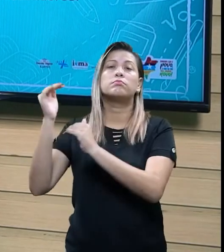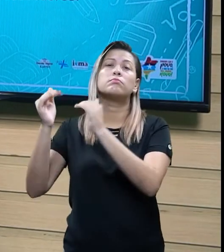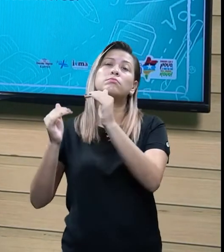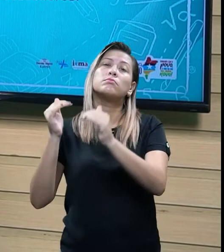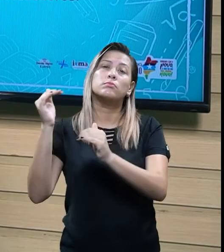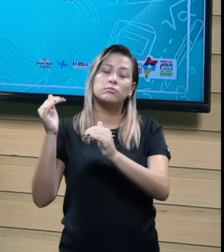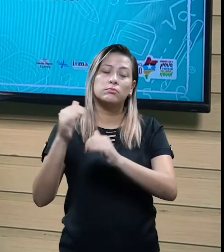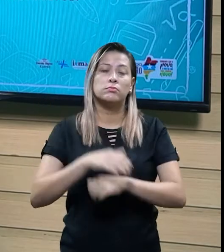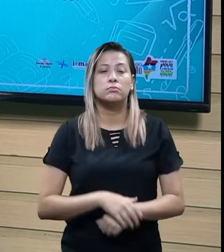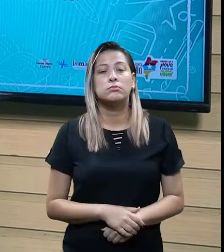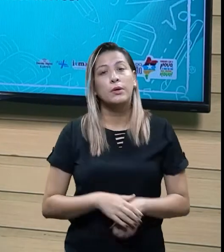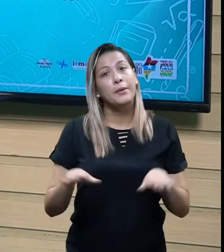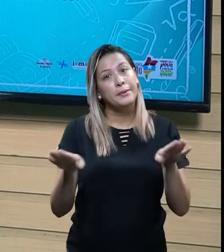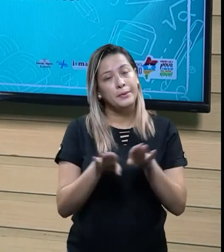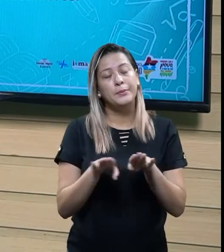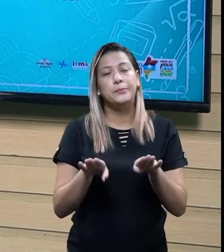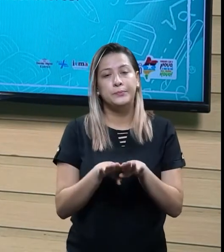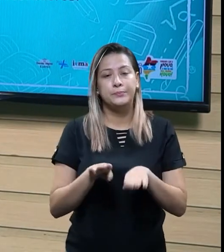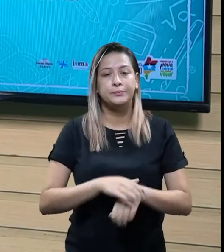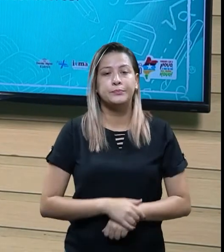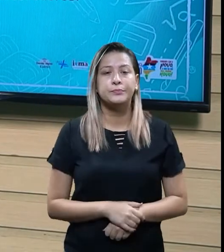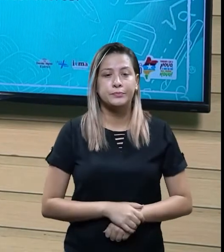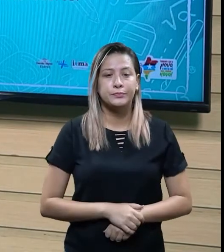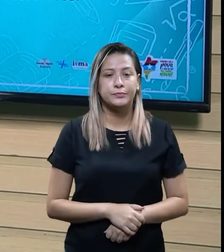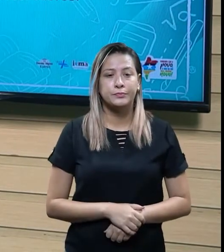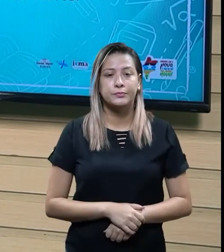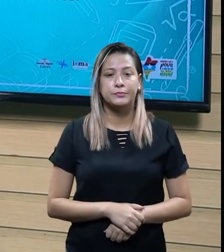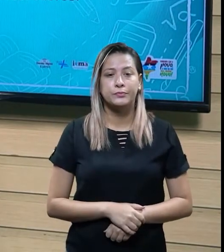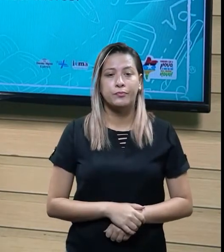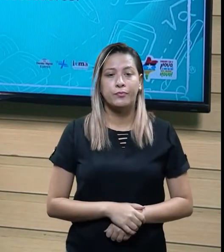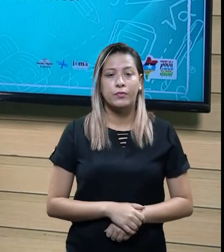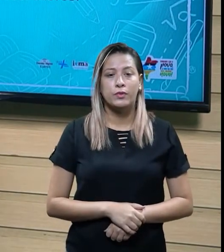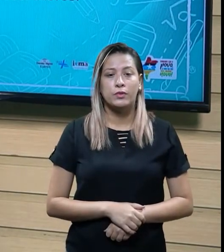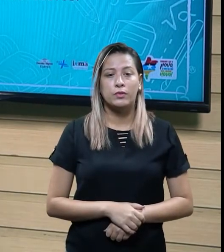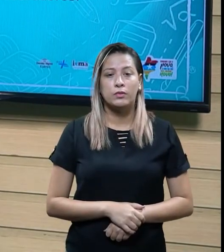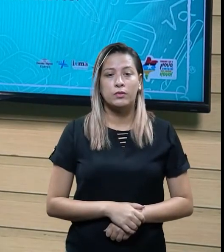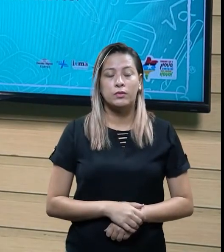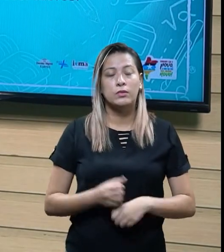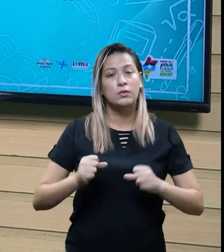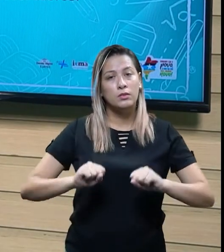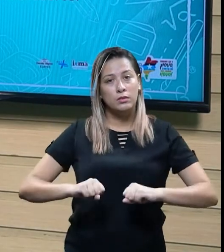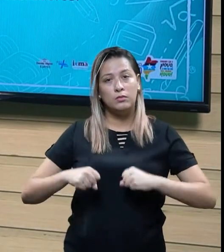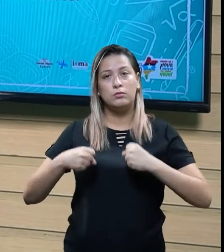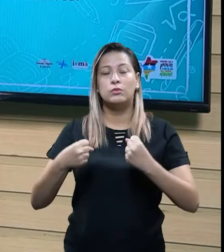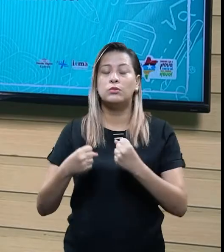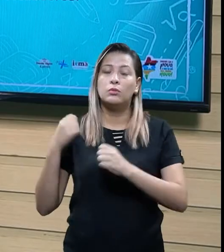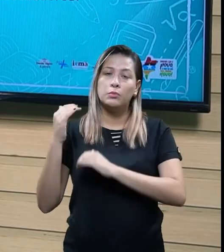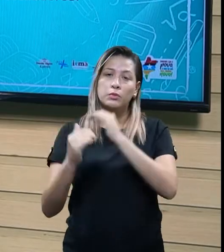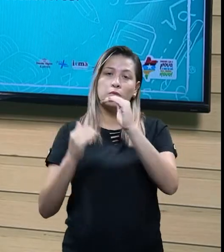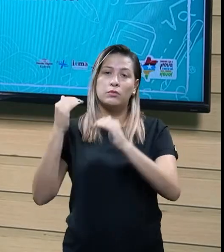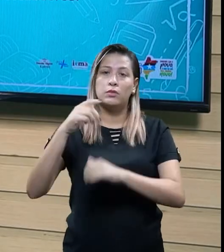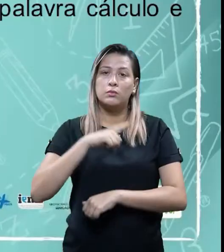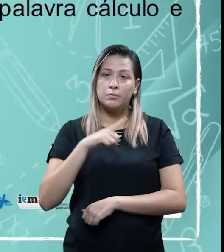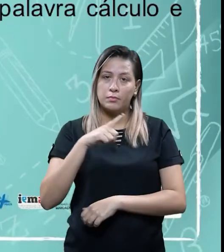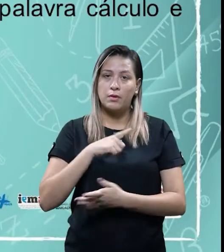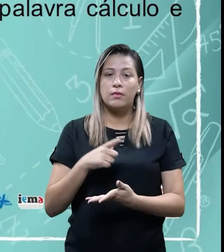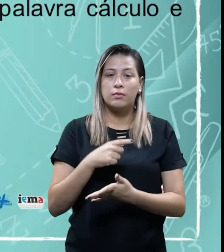o primeiro, na verdade, que forçou o nosso desenvolvimento para que a gente tivesse as máquinas que temos